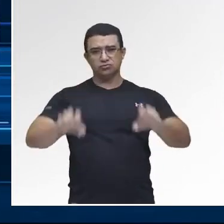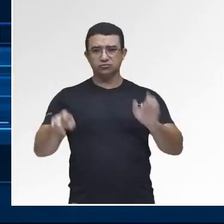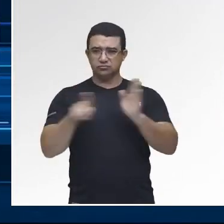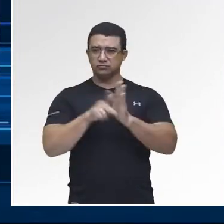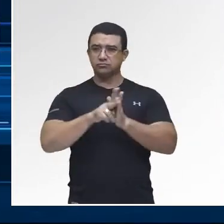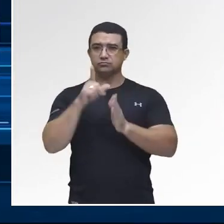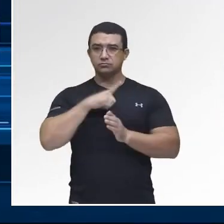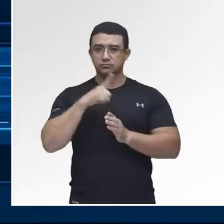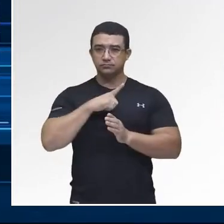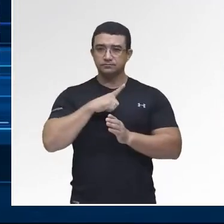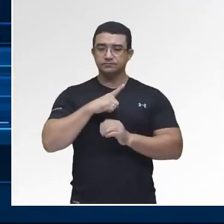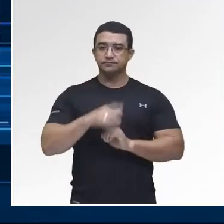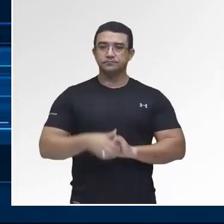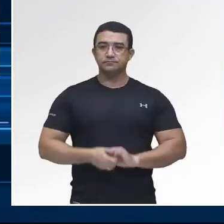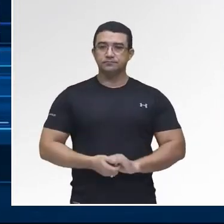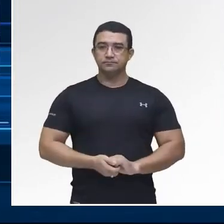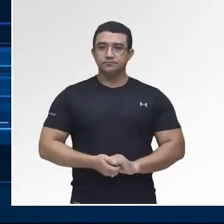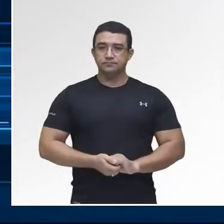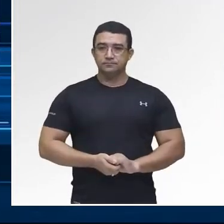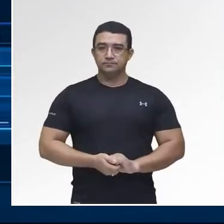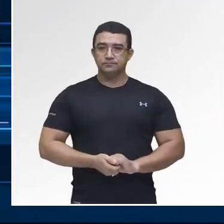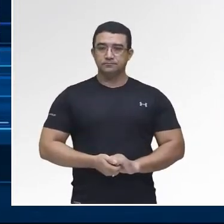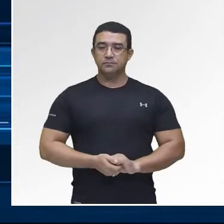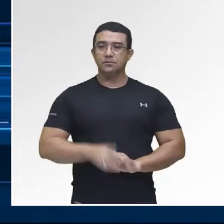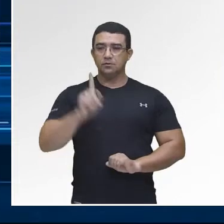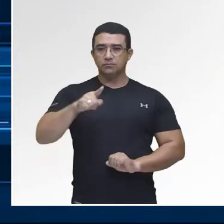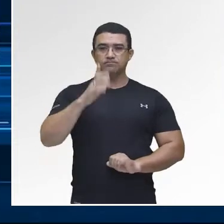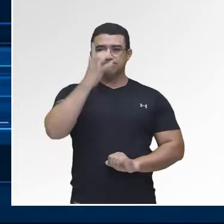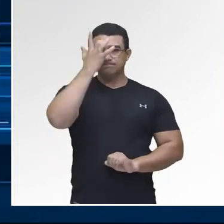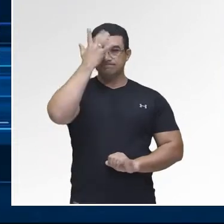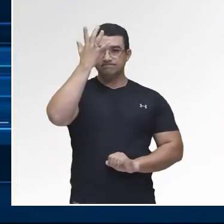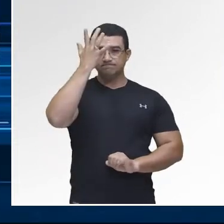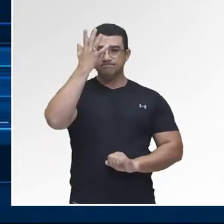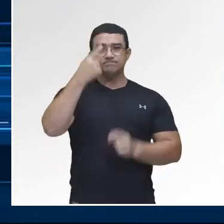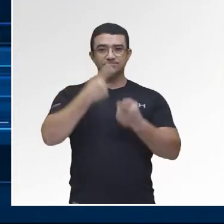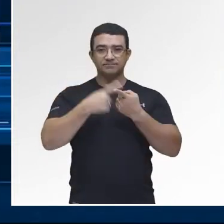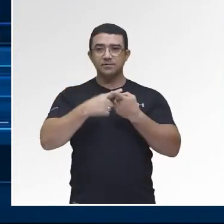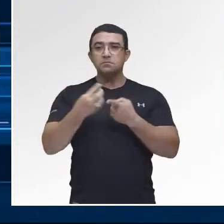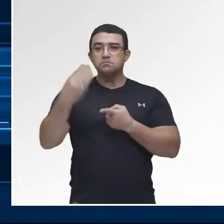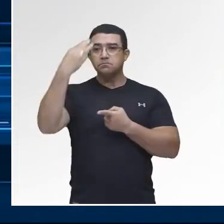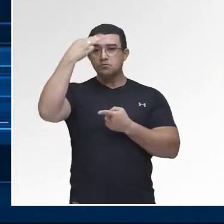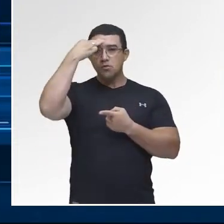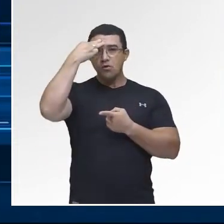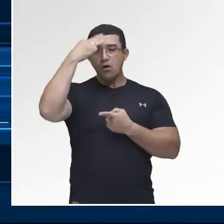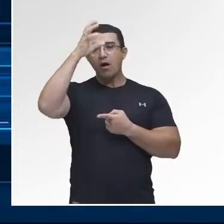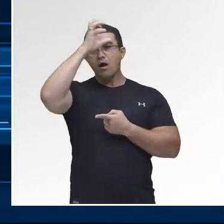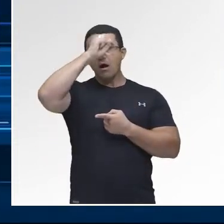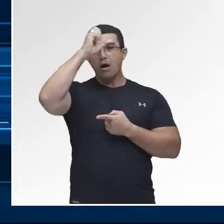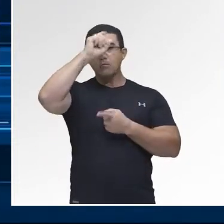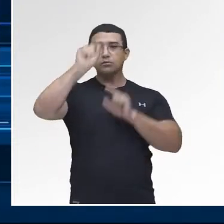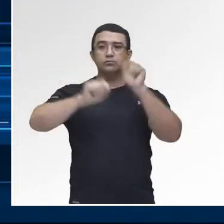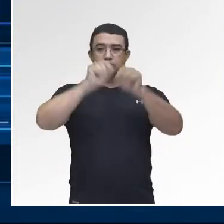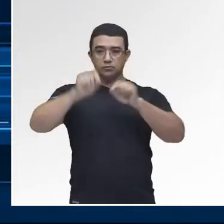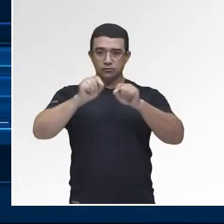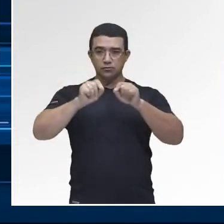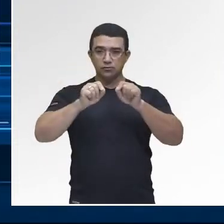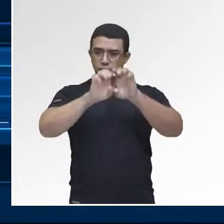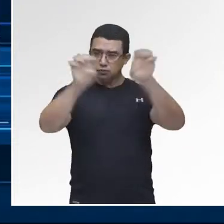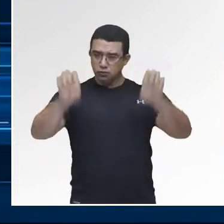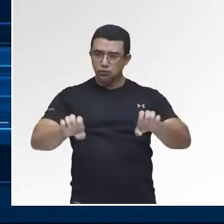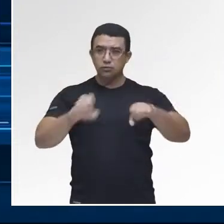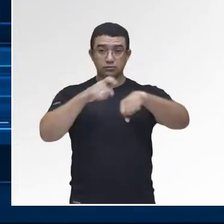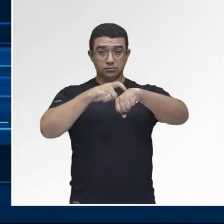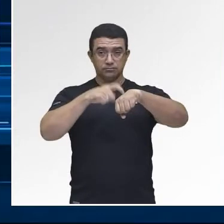estrutura facilita bastante aí a gente memorizar, né? A gente aprender sobre esse tempo verbal, que também é